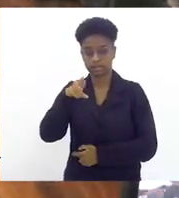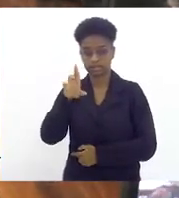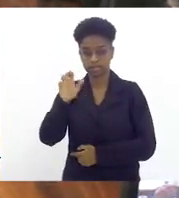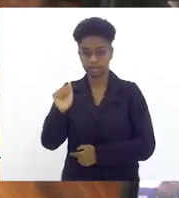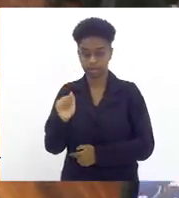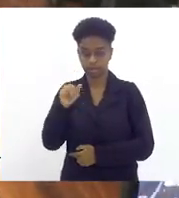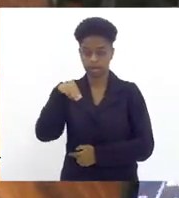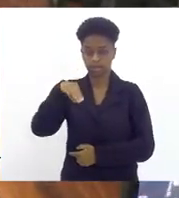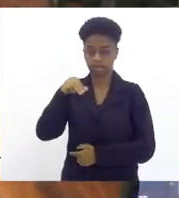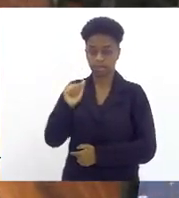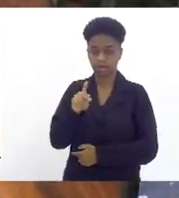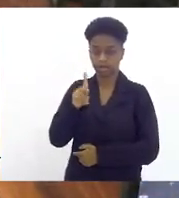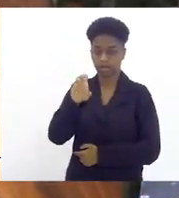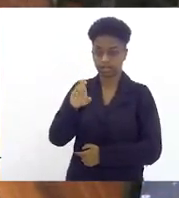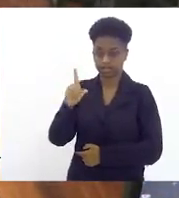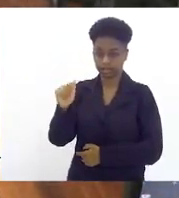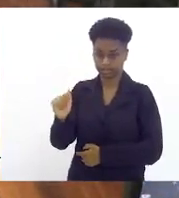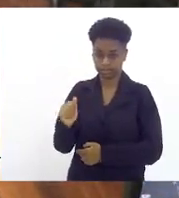gentileza.